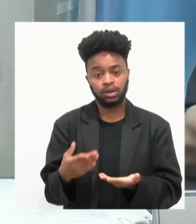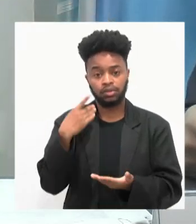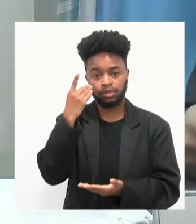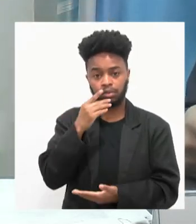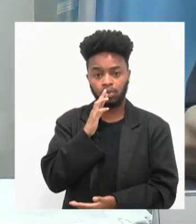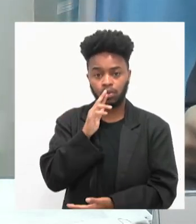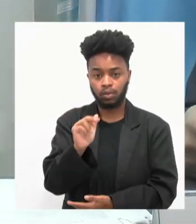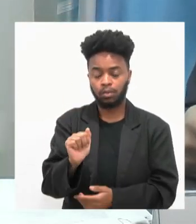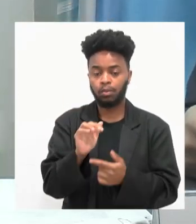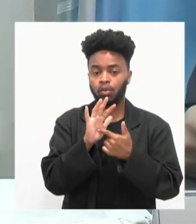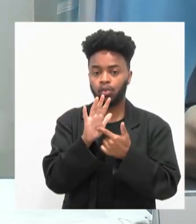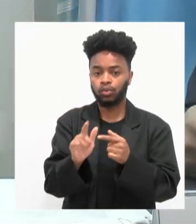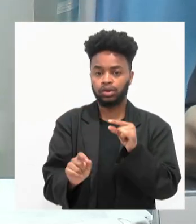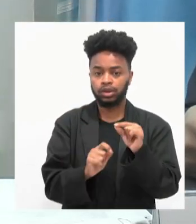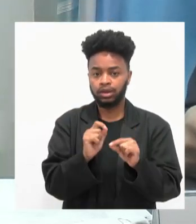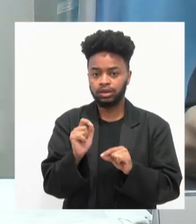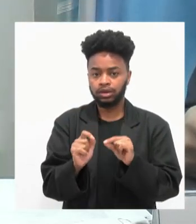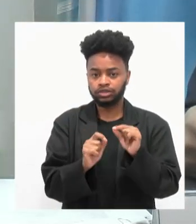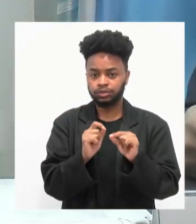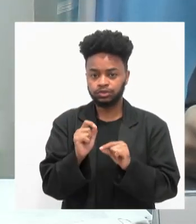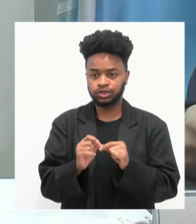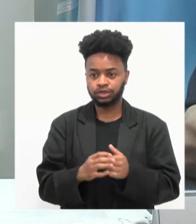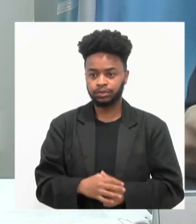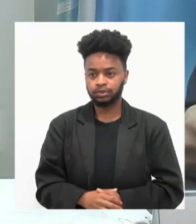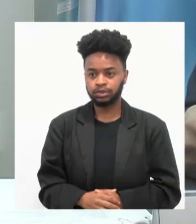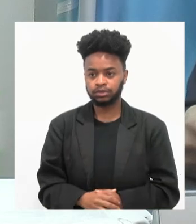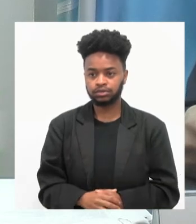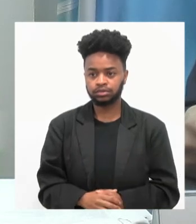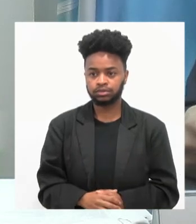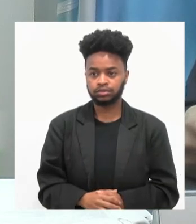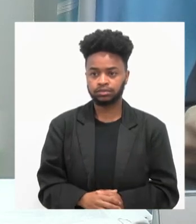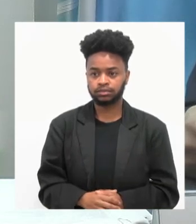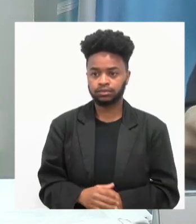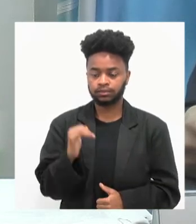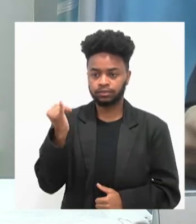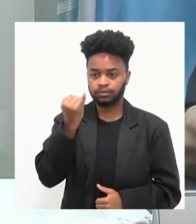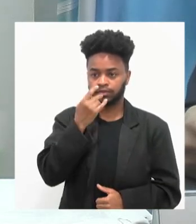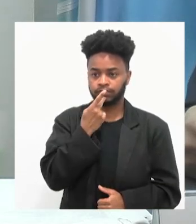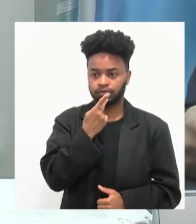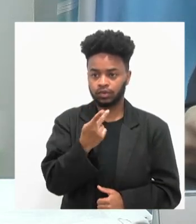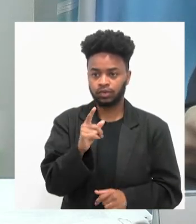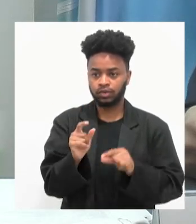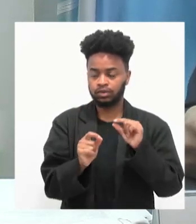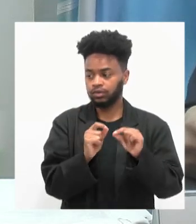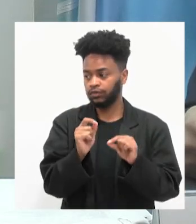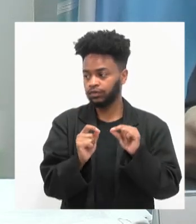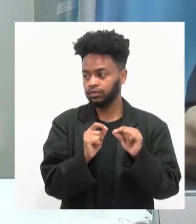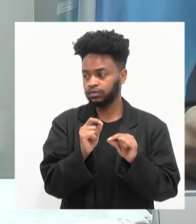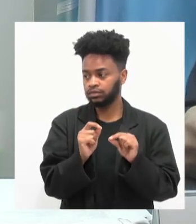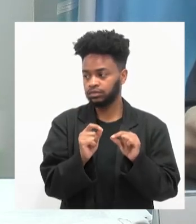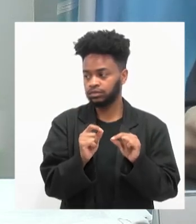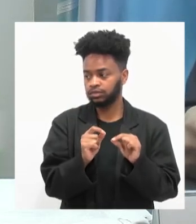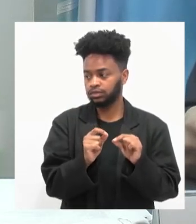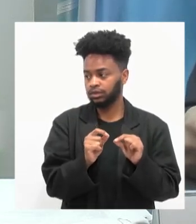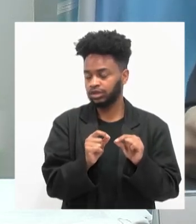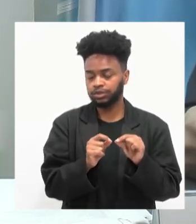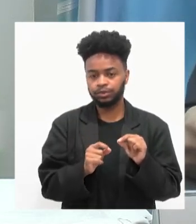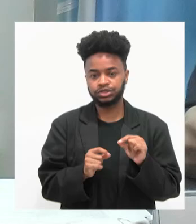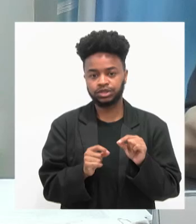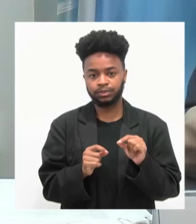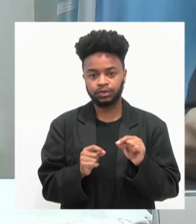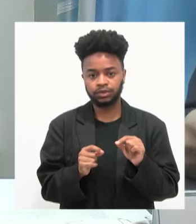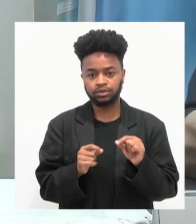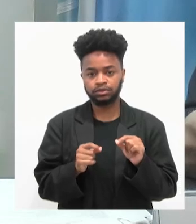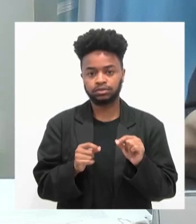Amorim trouxe aqui, é importante dizer que toda característica é de uma característica que muita